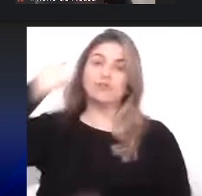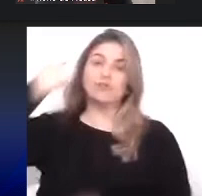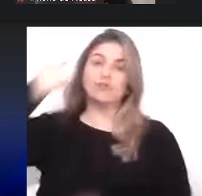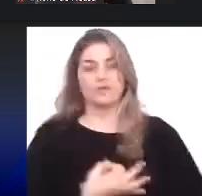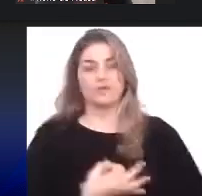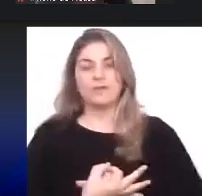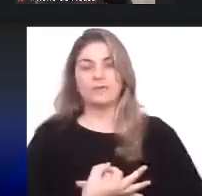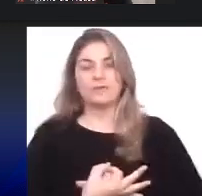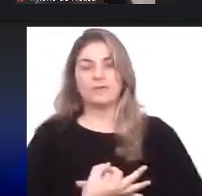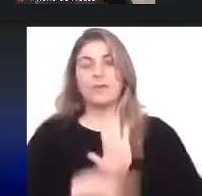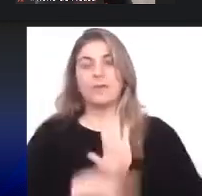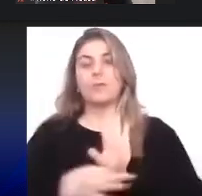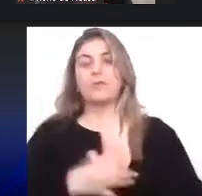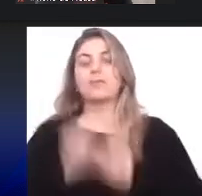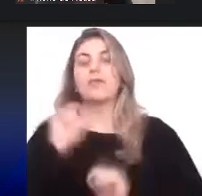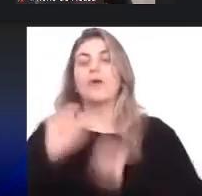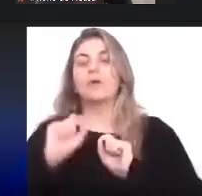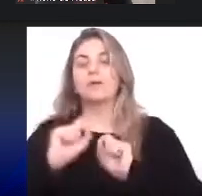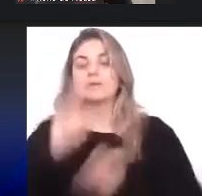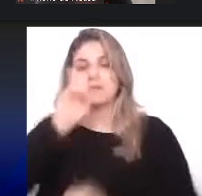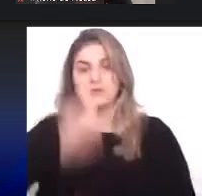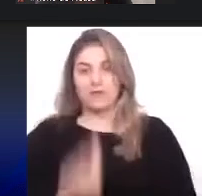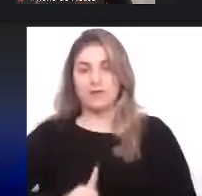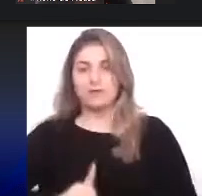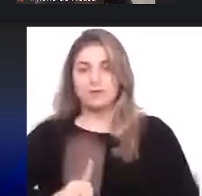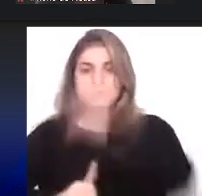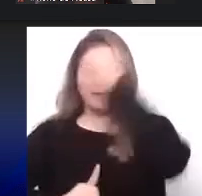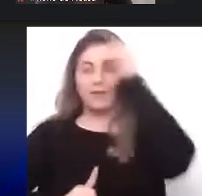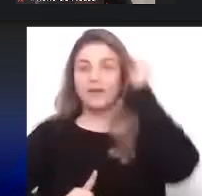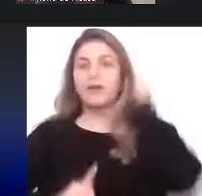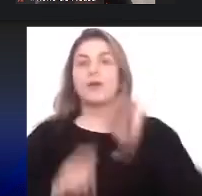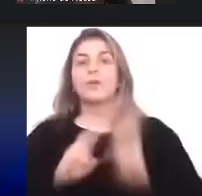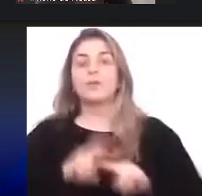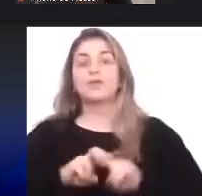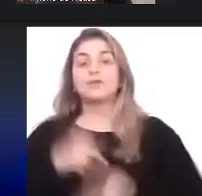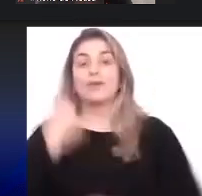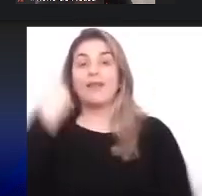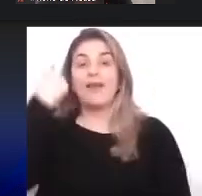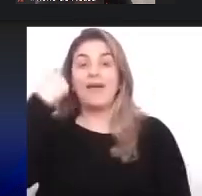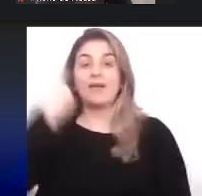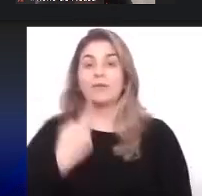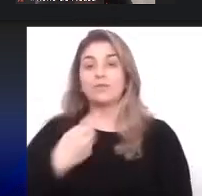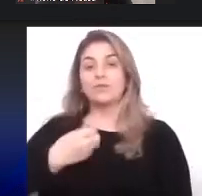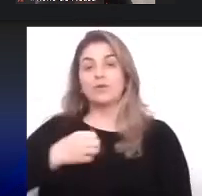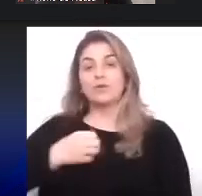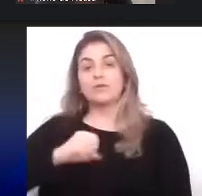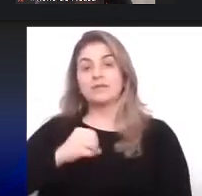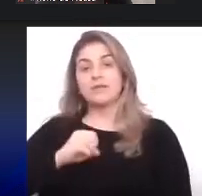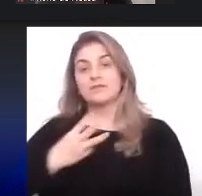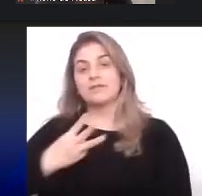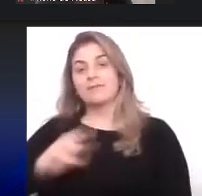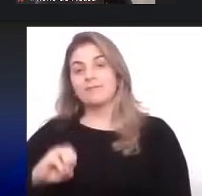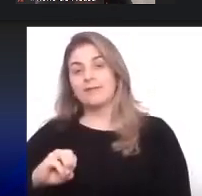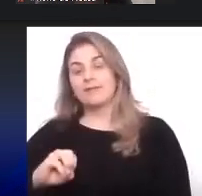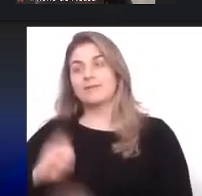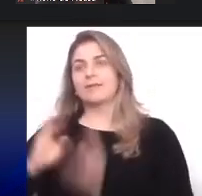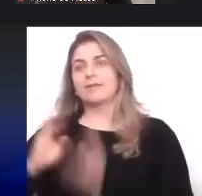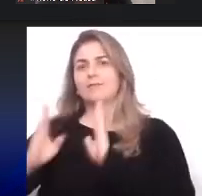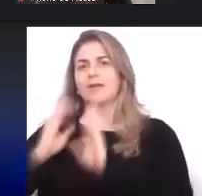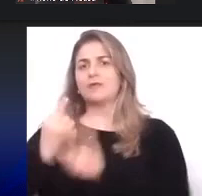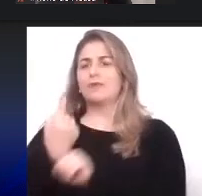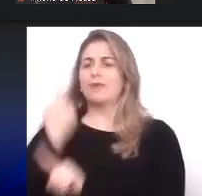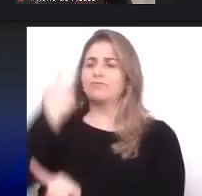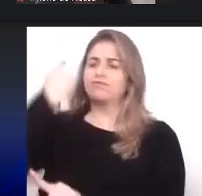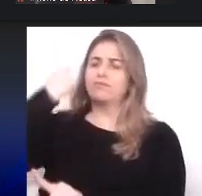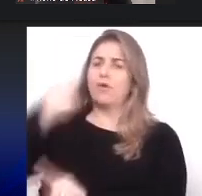absolutamente atuais, porque aquela complexidade de 1930, que tratava justamente do início do